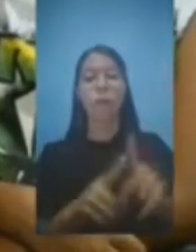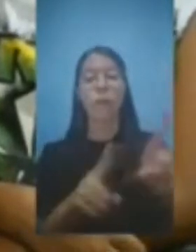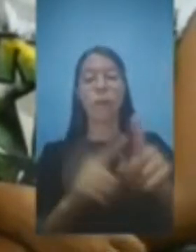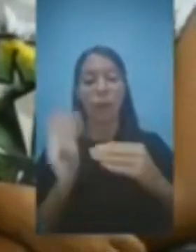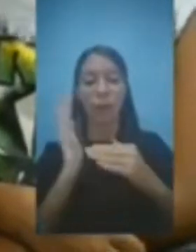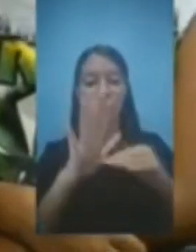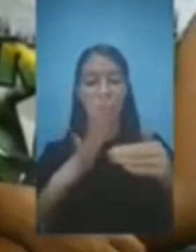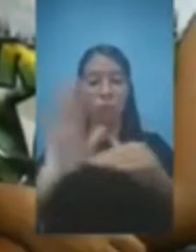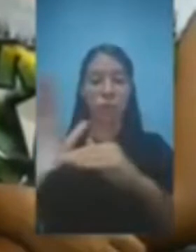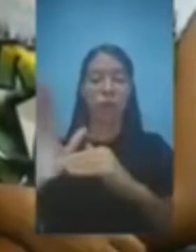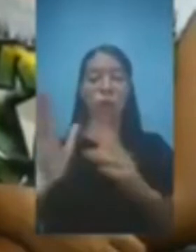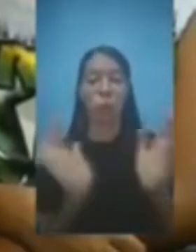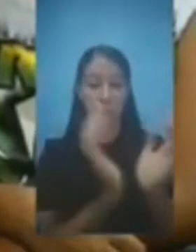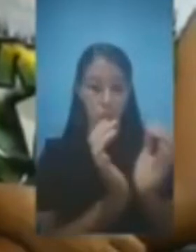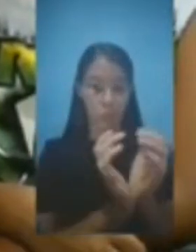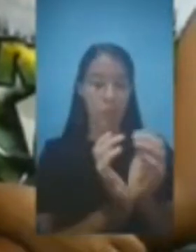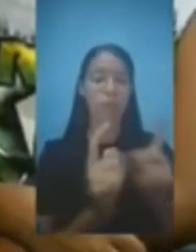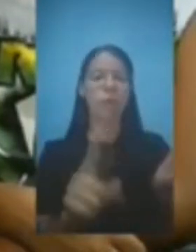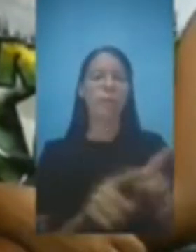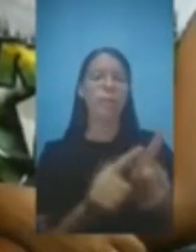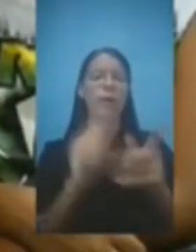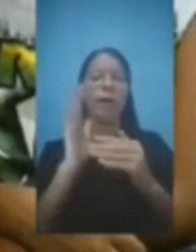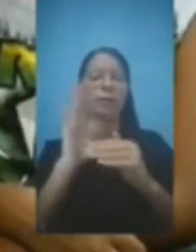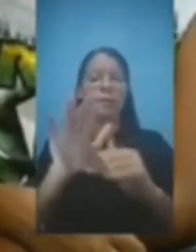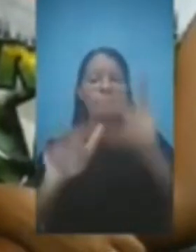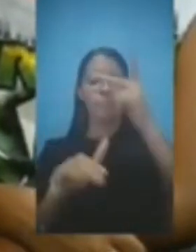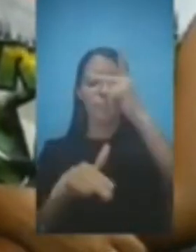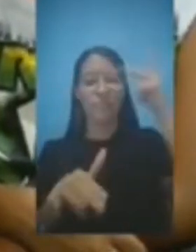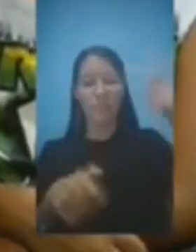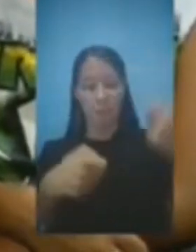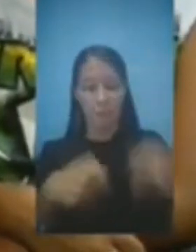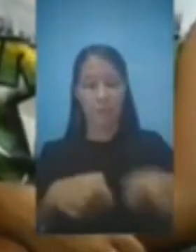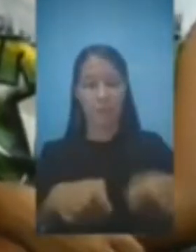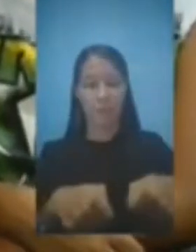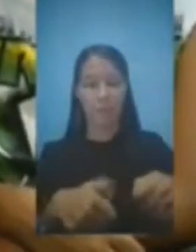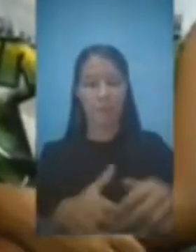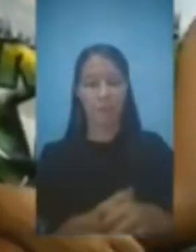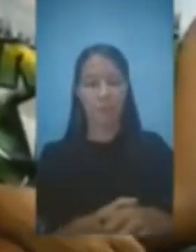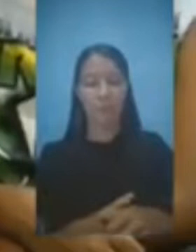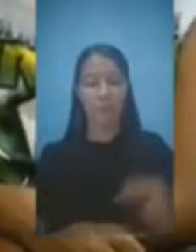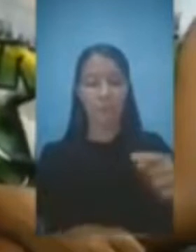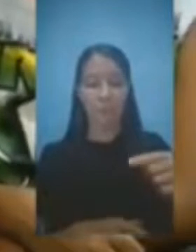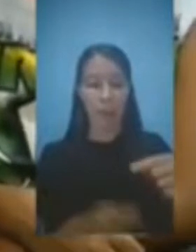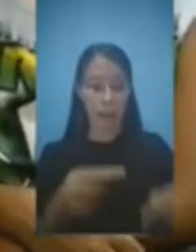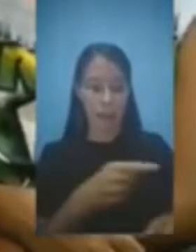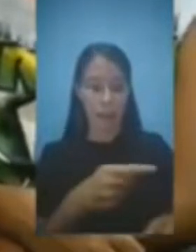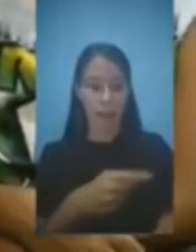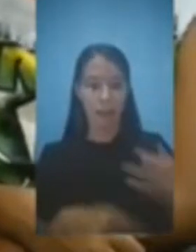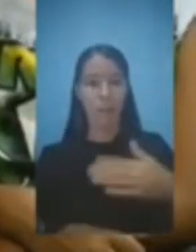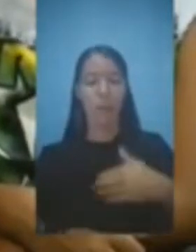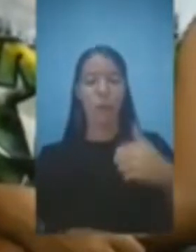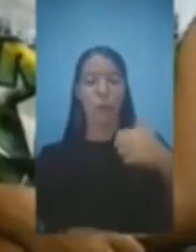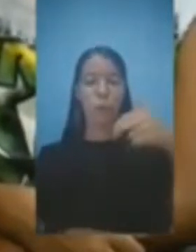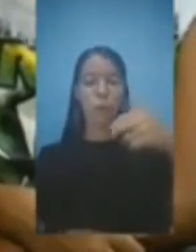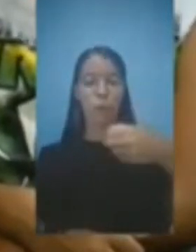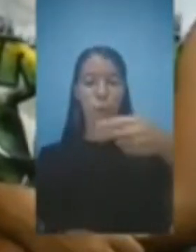bom, porque para ajudar todas criando asas e ajudar as pessoas que estão precisando.